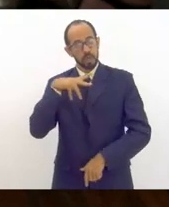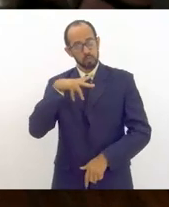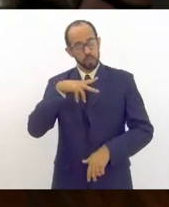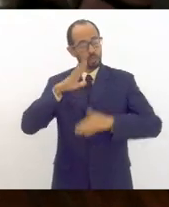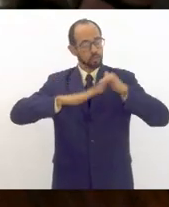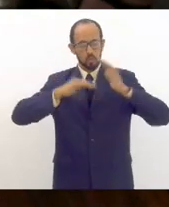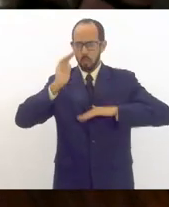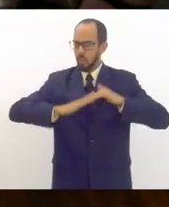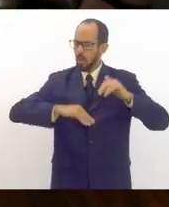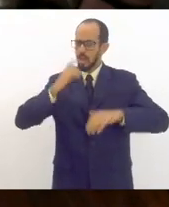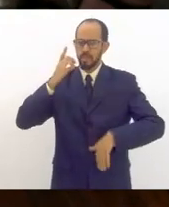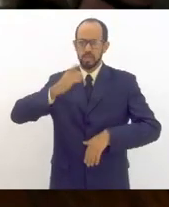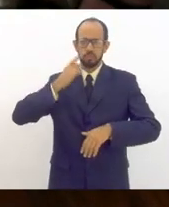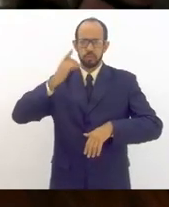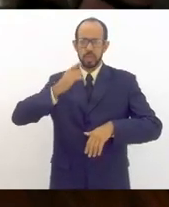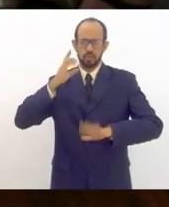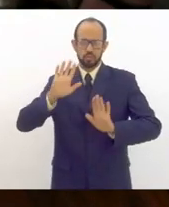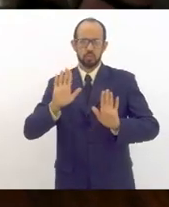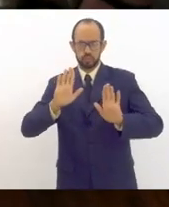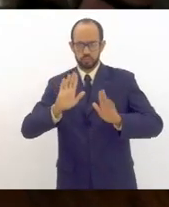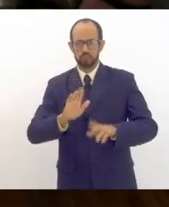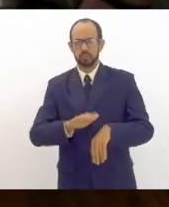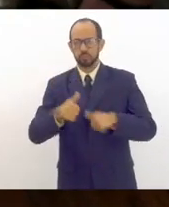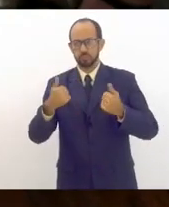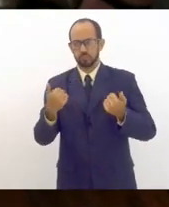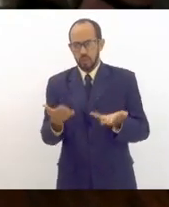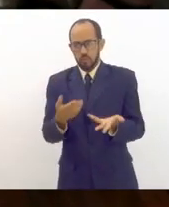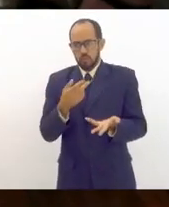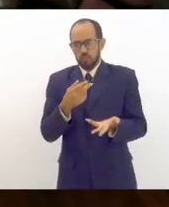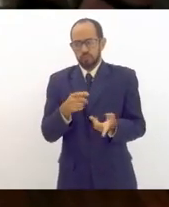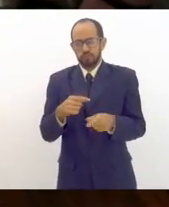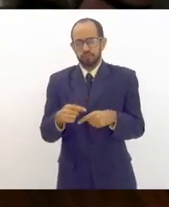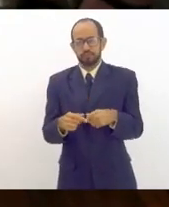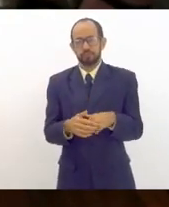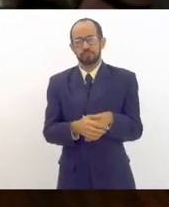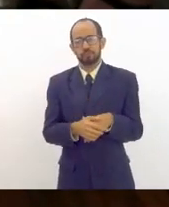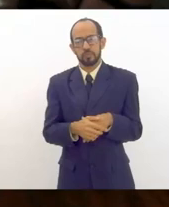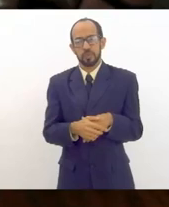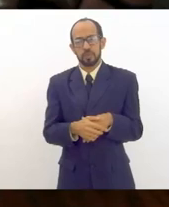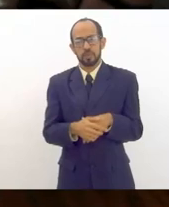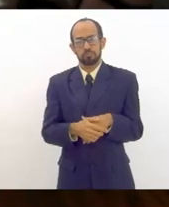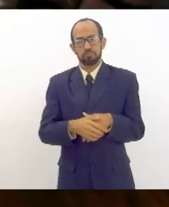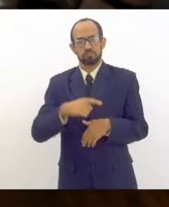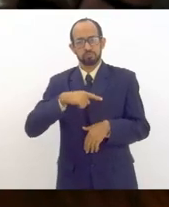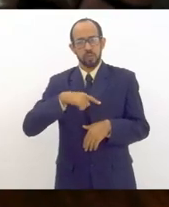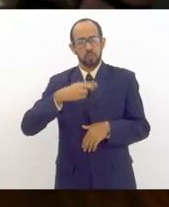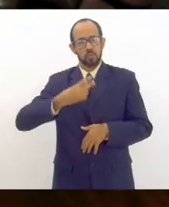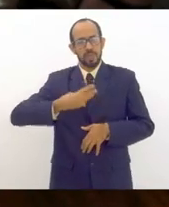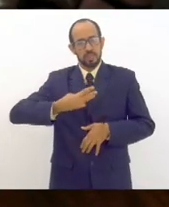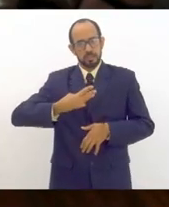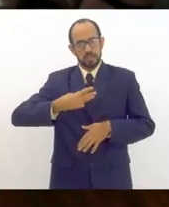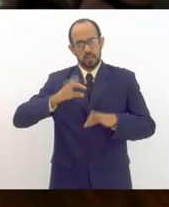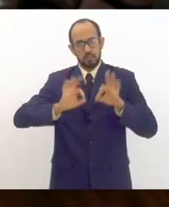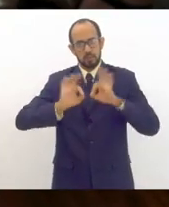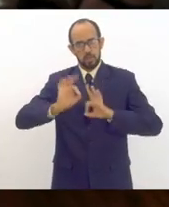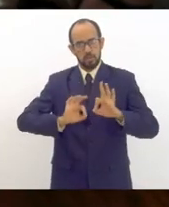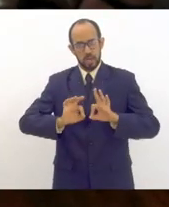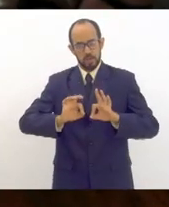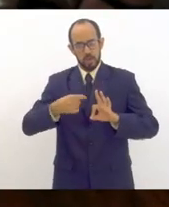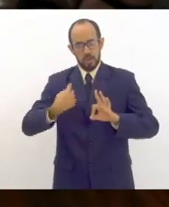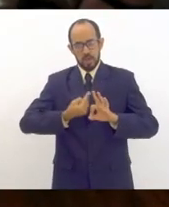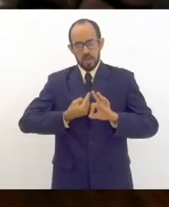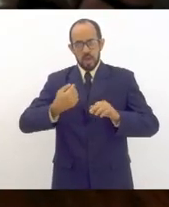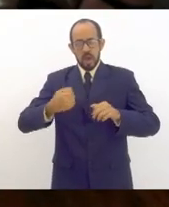um parlamentar. Né? Então, dito isso, há um terceiro projeto que nós